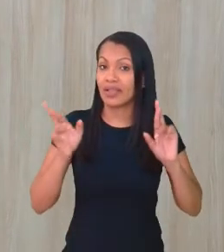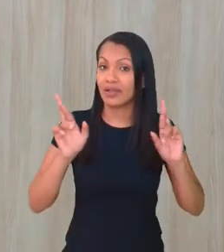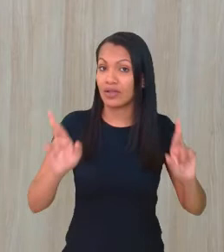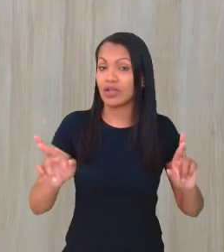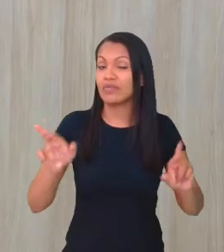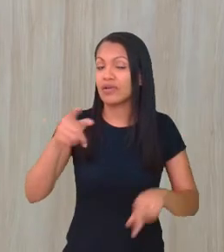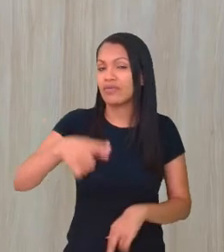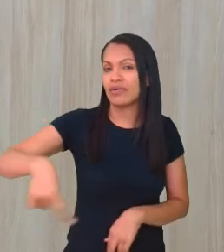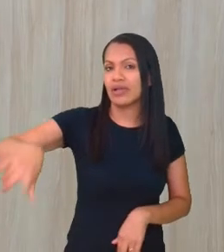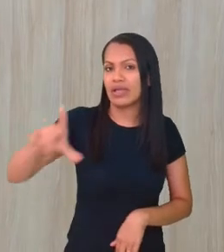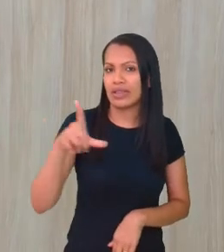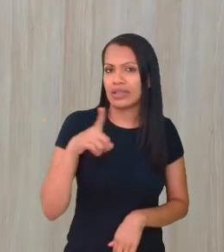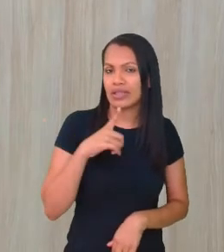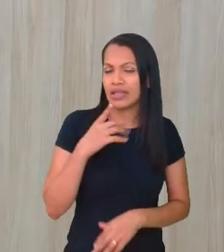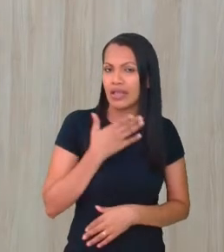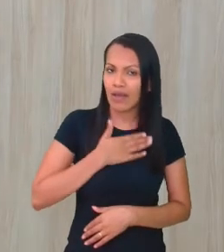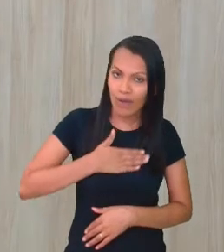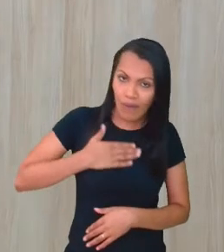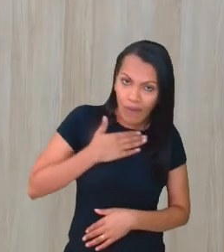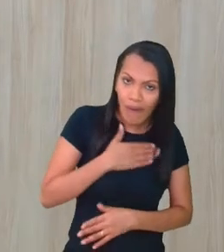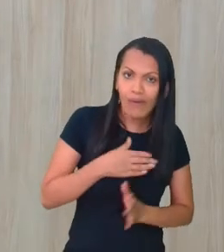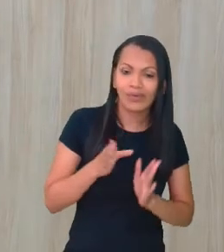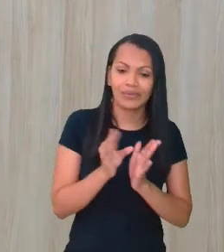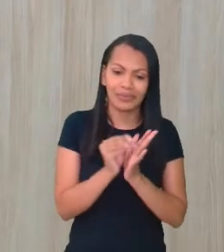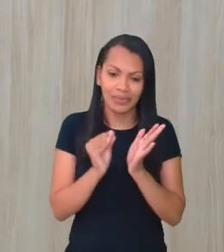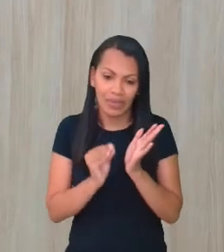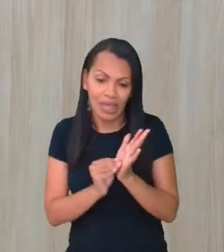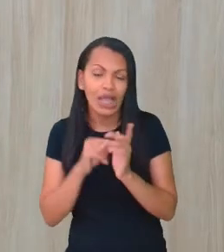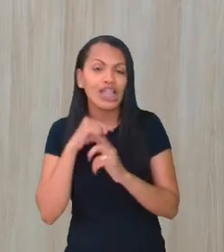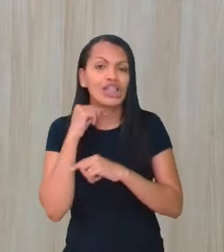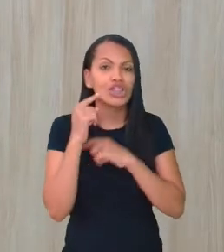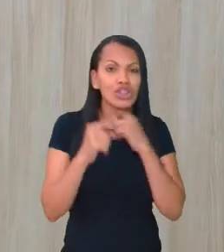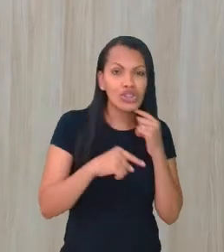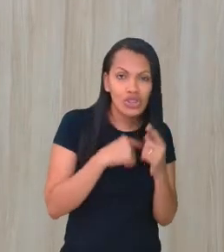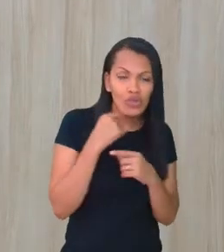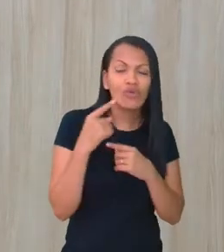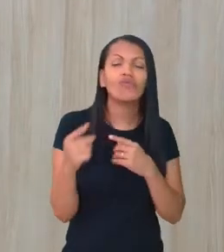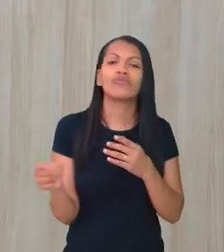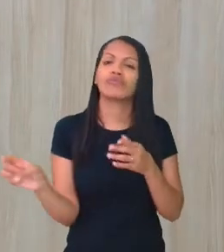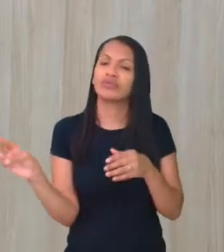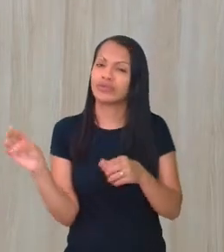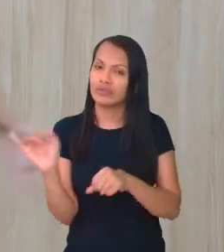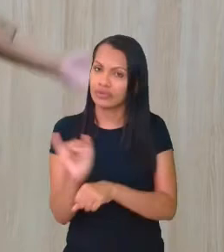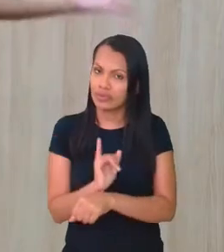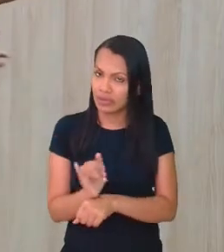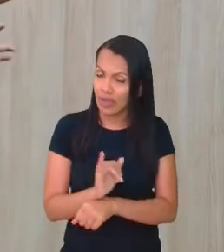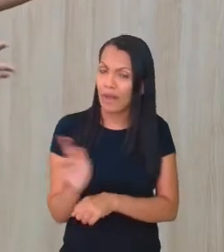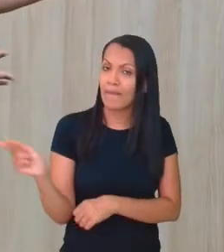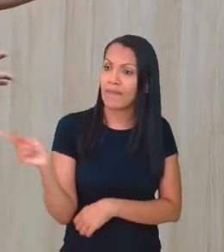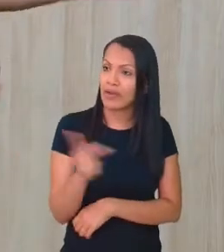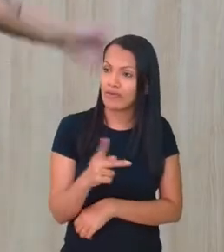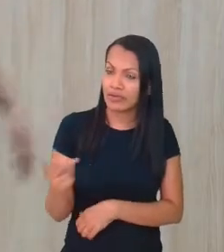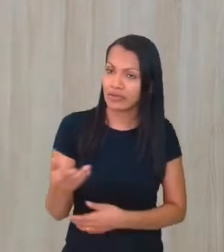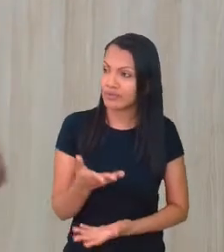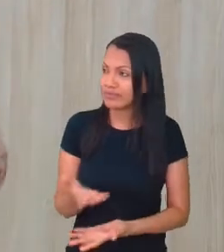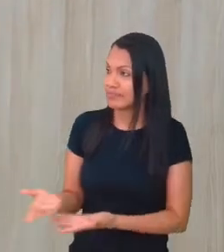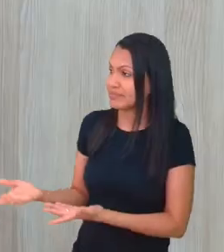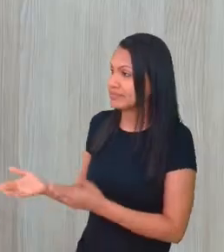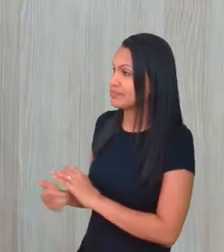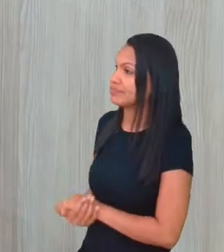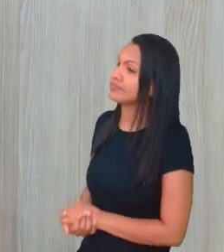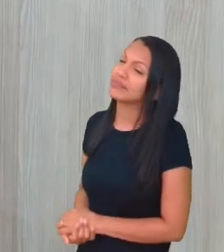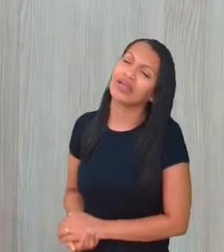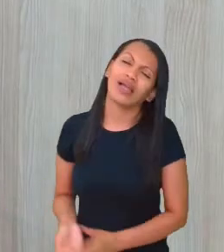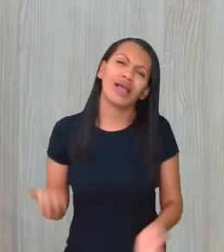vocês tenham gostado do conteúdo. Qualquer dúvida, deixa lá nos comentários do YouTube. Professora Adriana Maria, se despeça.